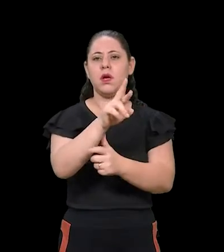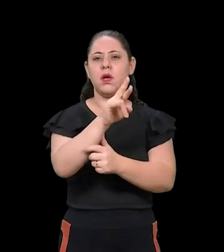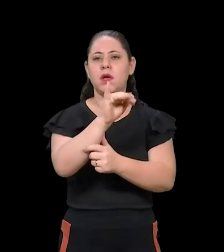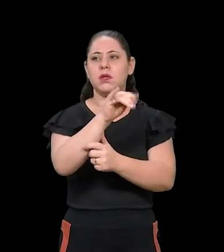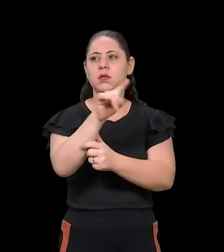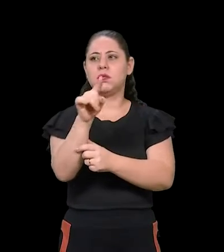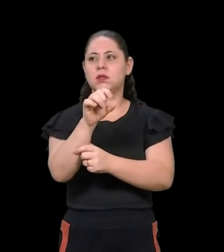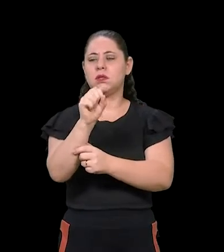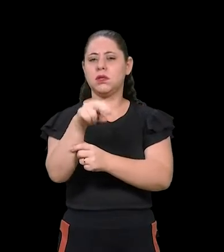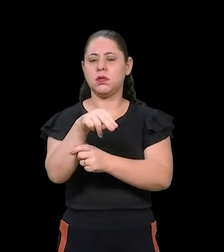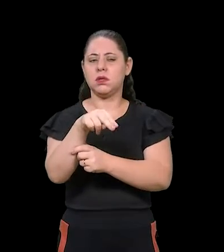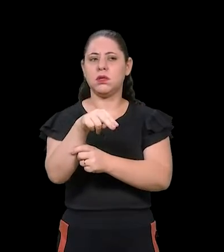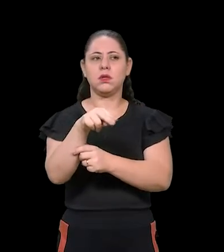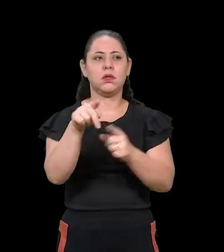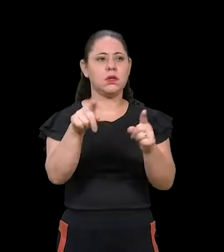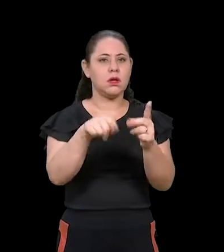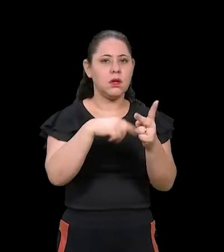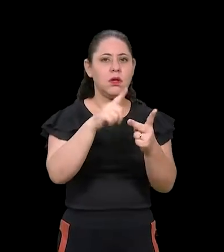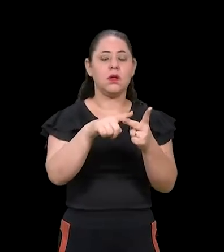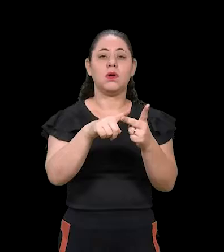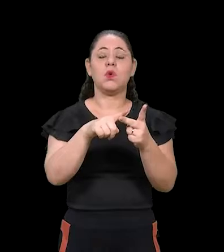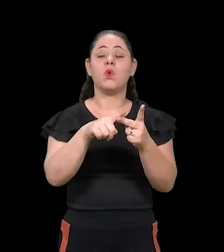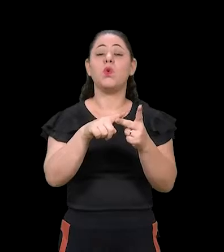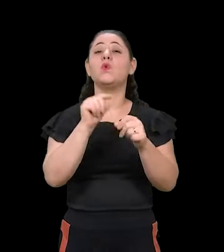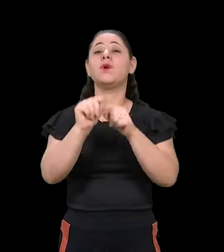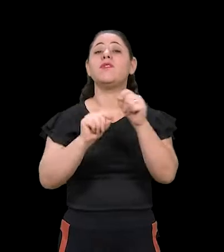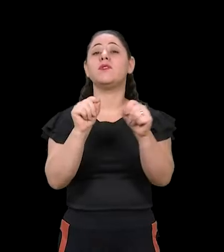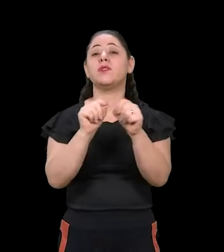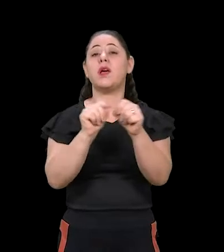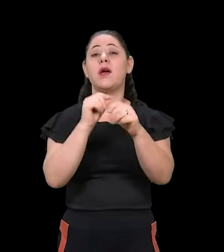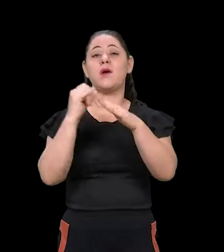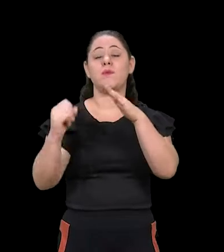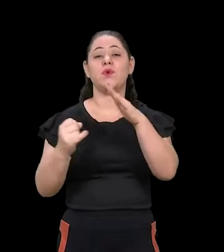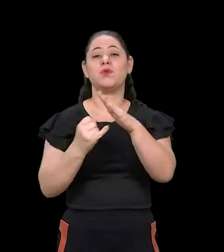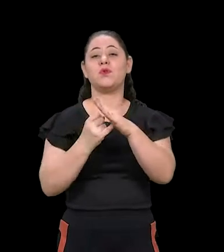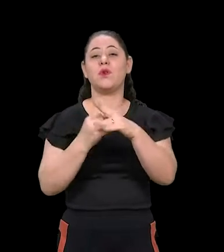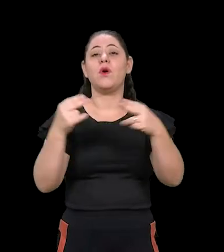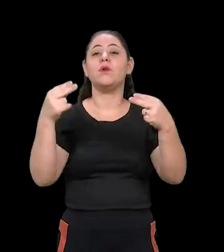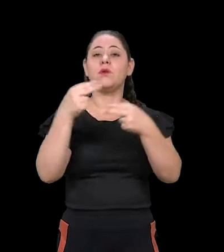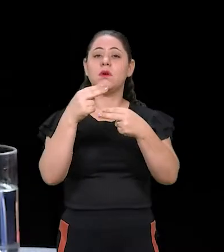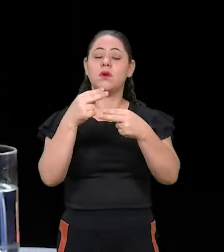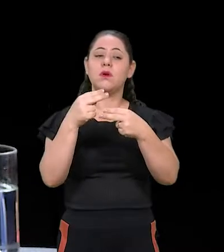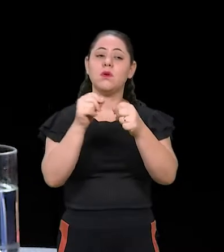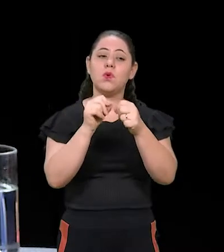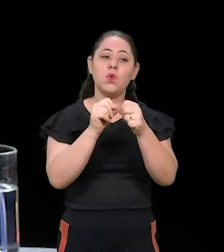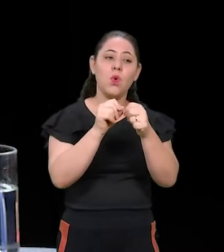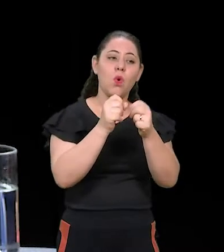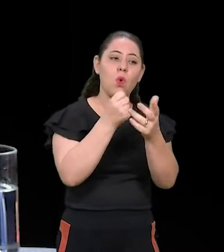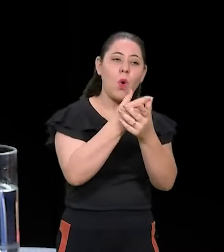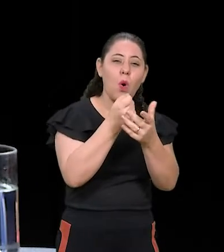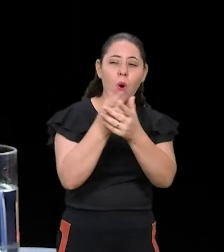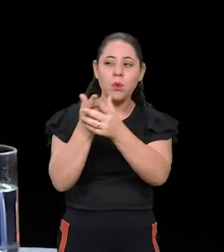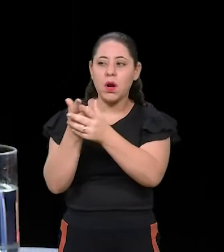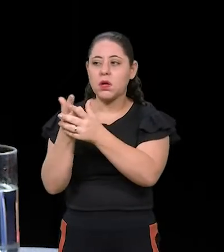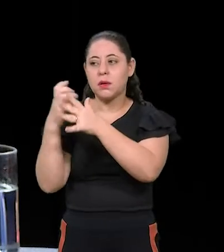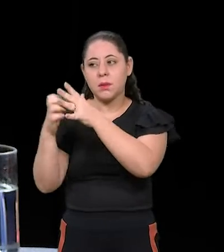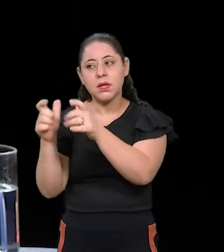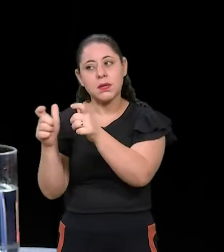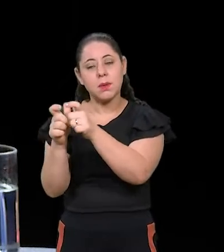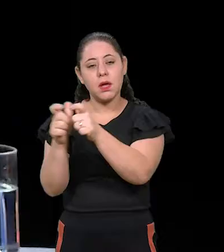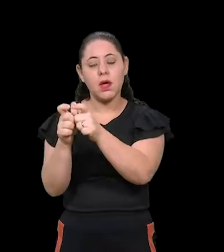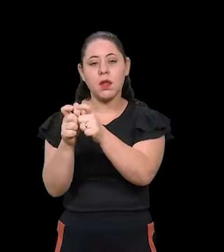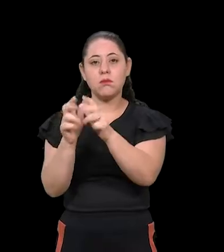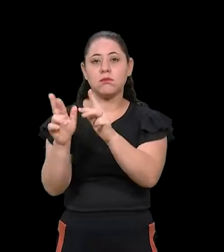Raizen, lá está o Sebrae trabalhando com que essas grandes empresas possam comprar dos pequenos negócios. Então a gente tem toda uma negociação com essas pessoas.